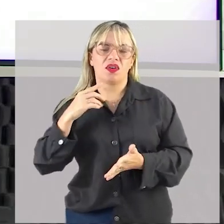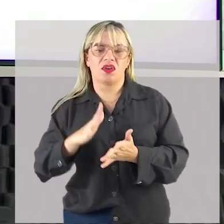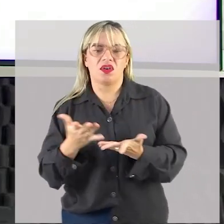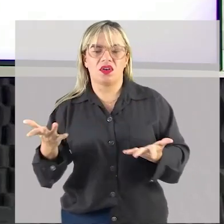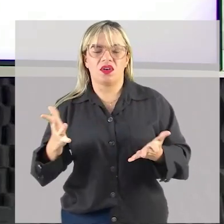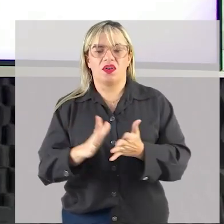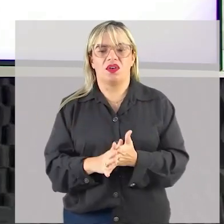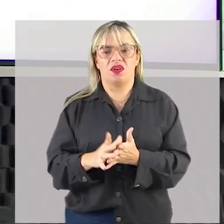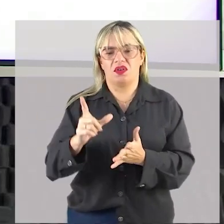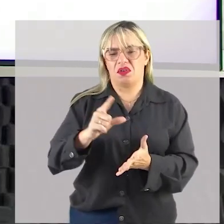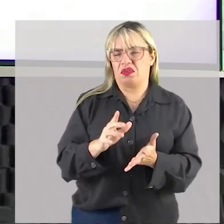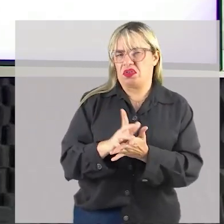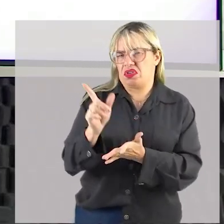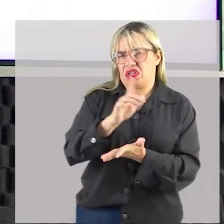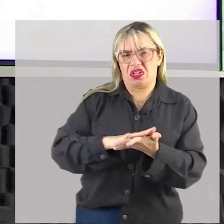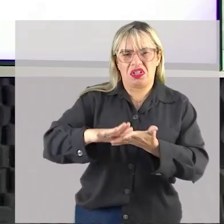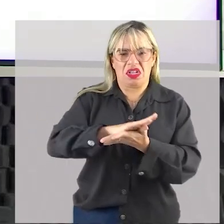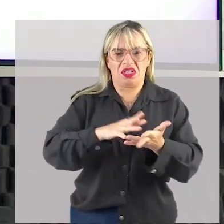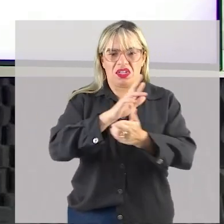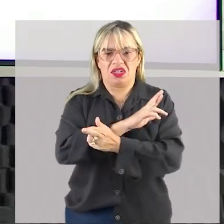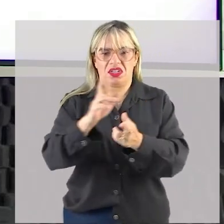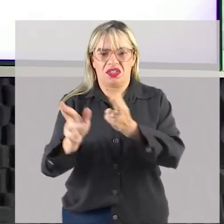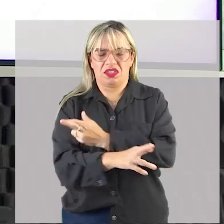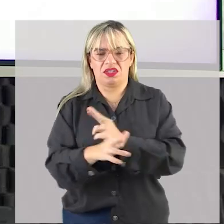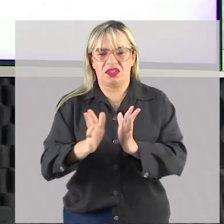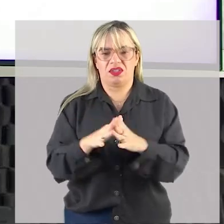material, mas não fala nada em relação à toxicidade.